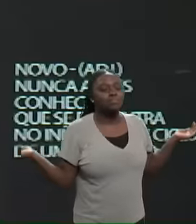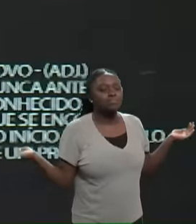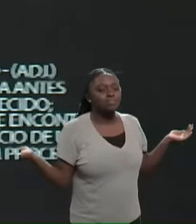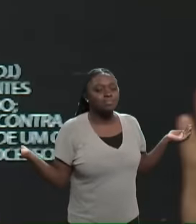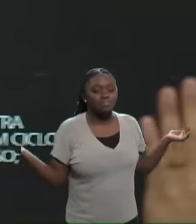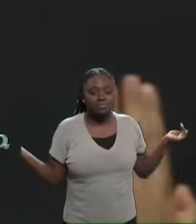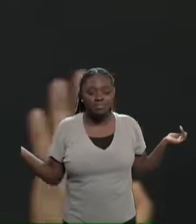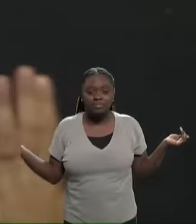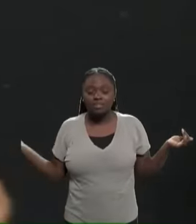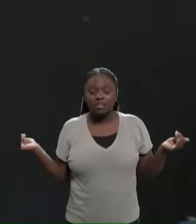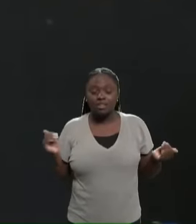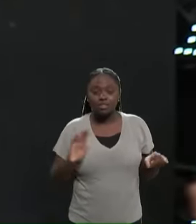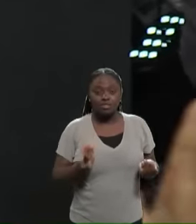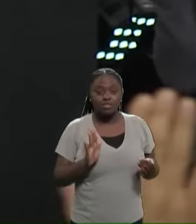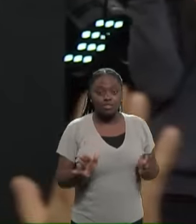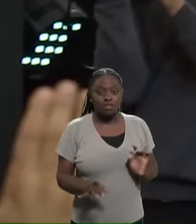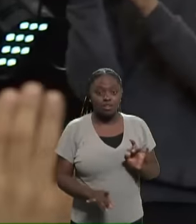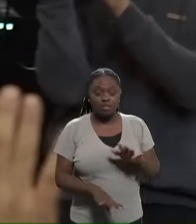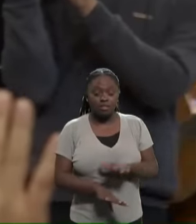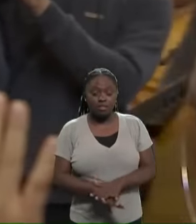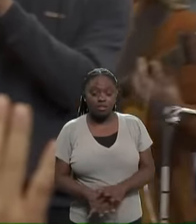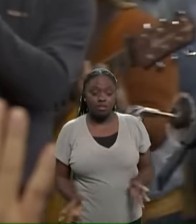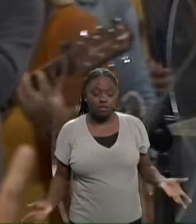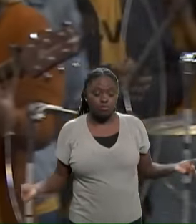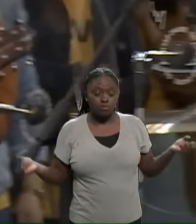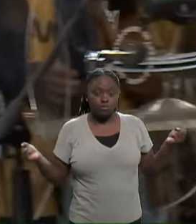Terminar, pega a mão desse crente com força.